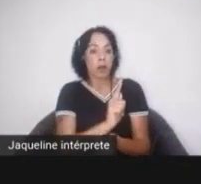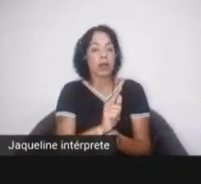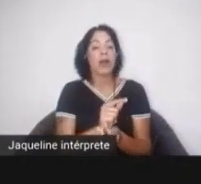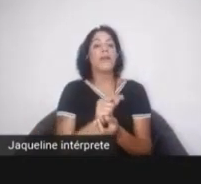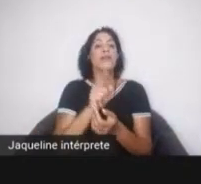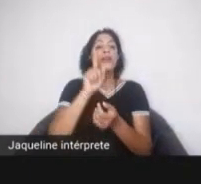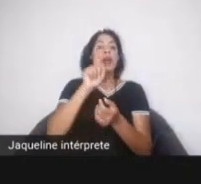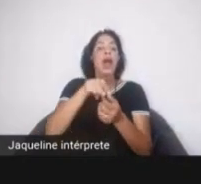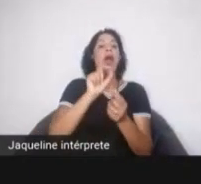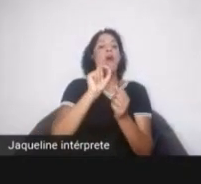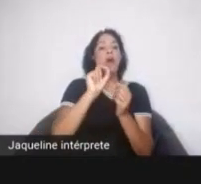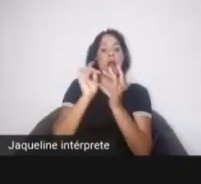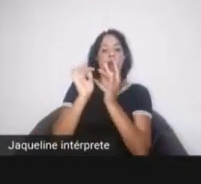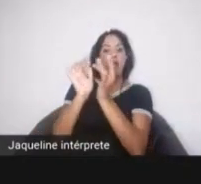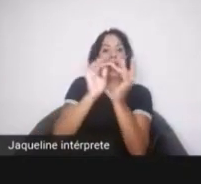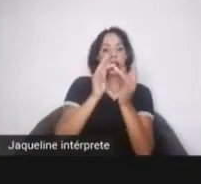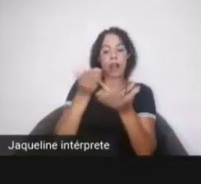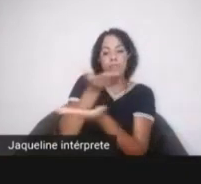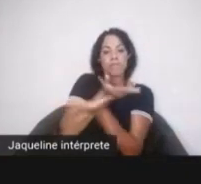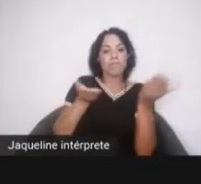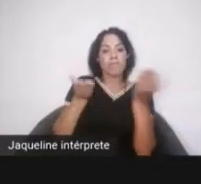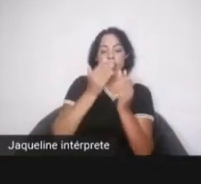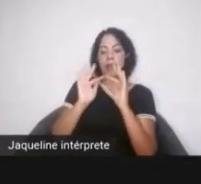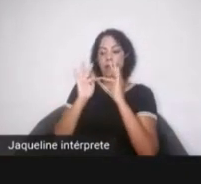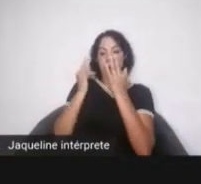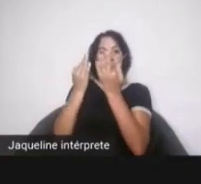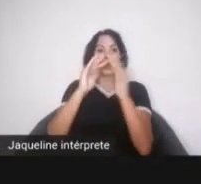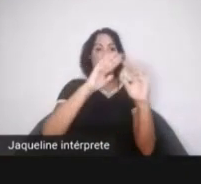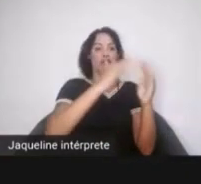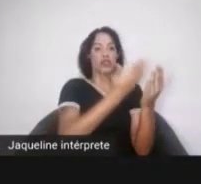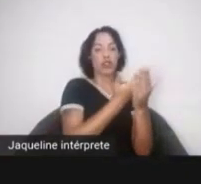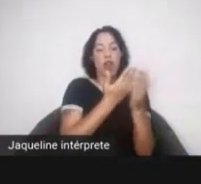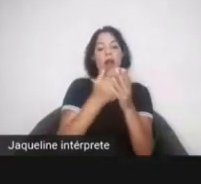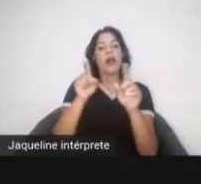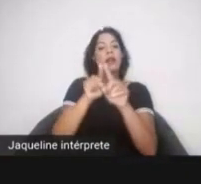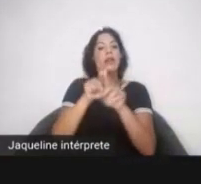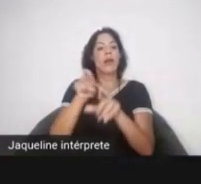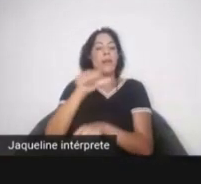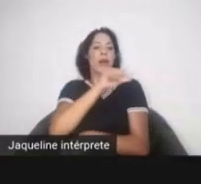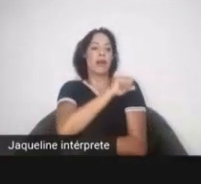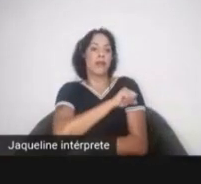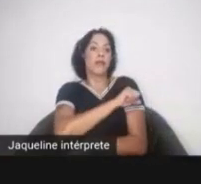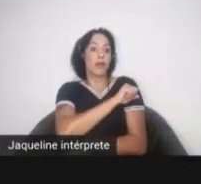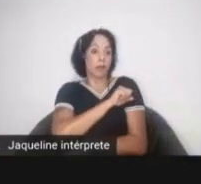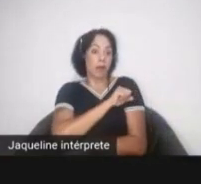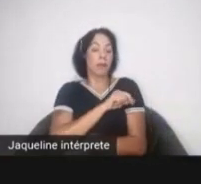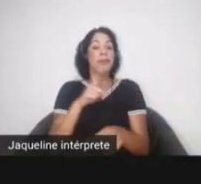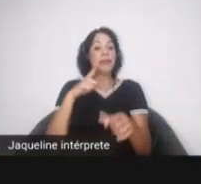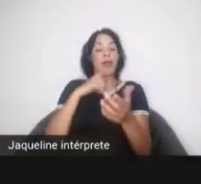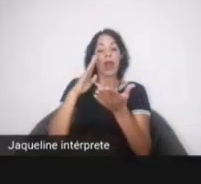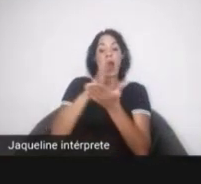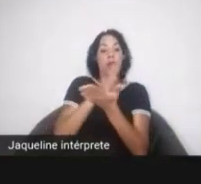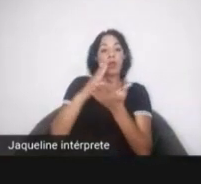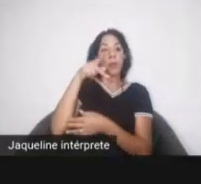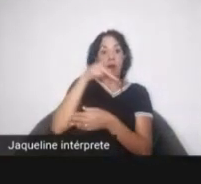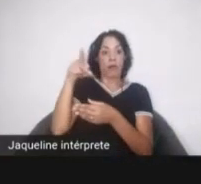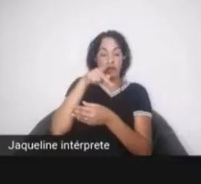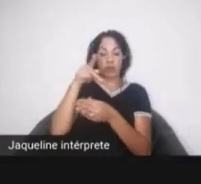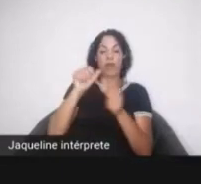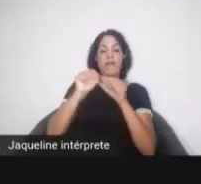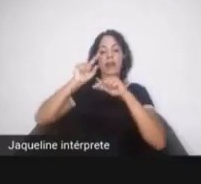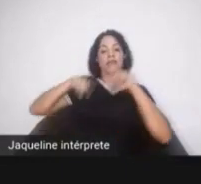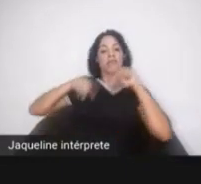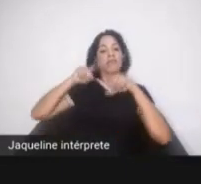entre família, escola, equipe de enfermagem, né? Então, tem professores que levam os kitzinhos de material,